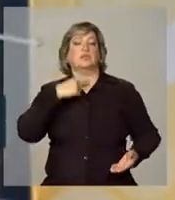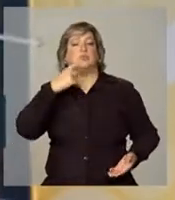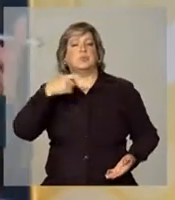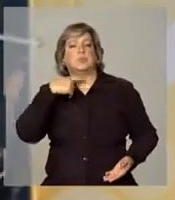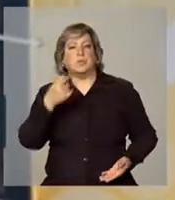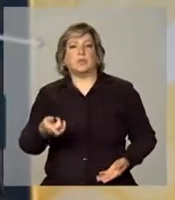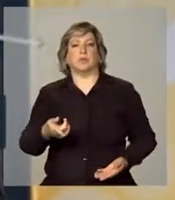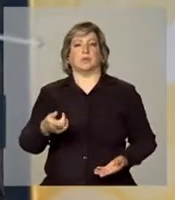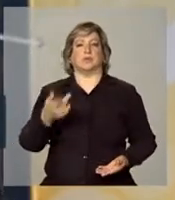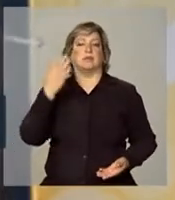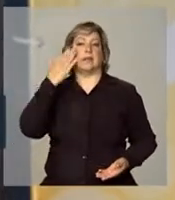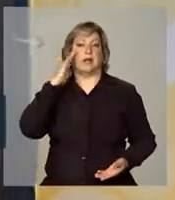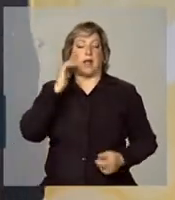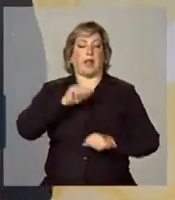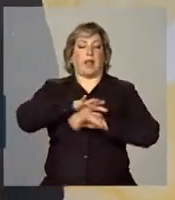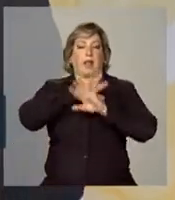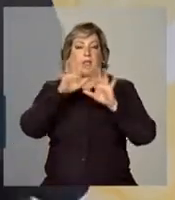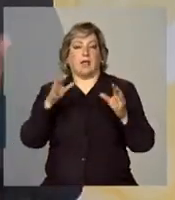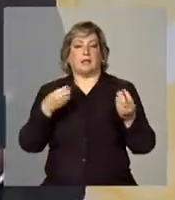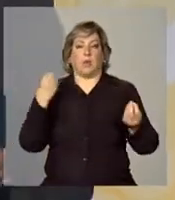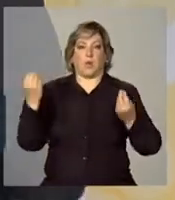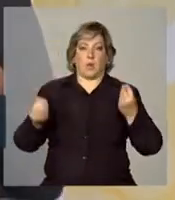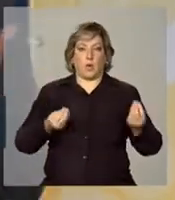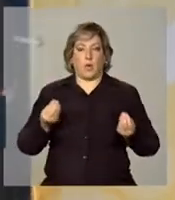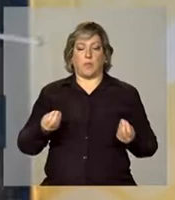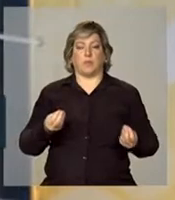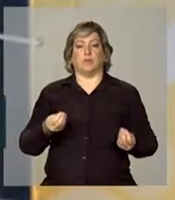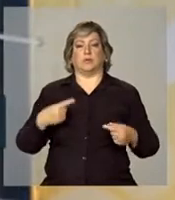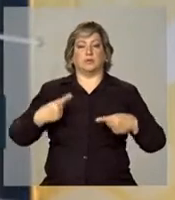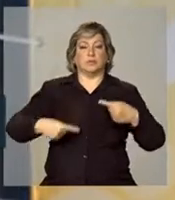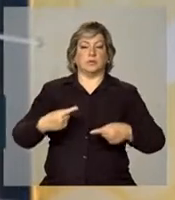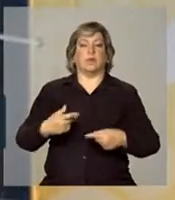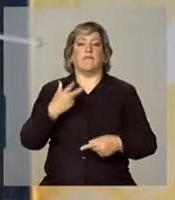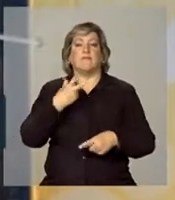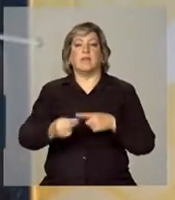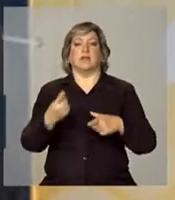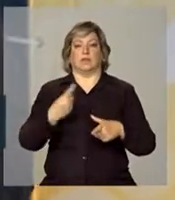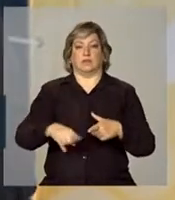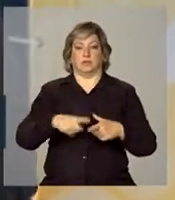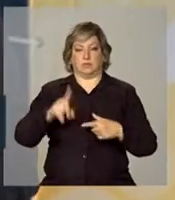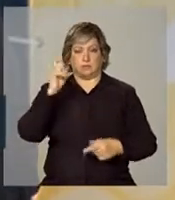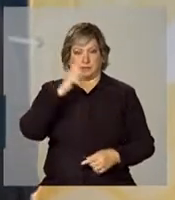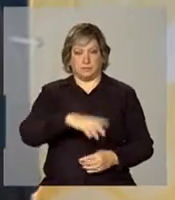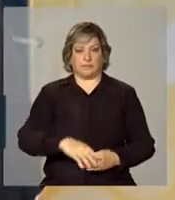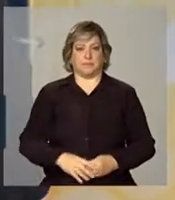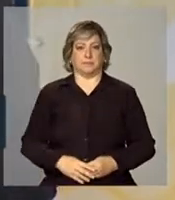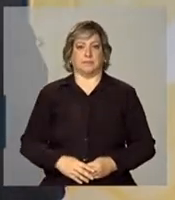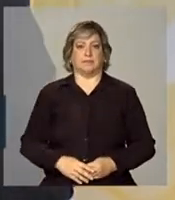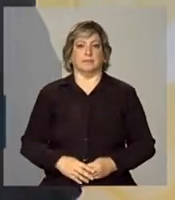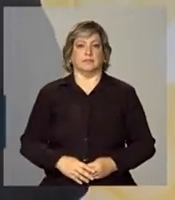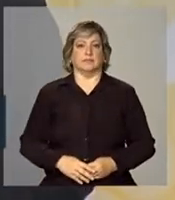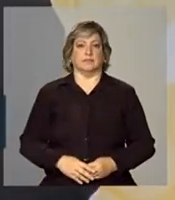dúvidas, podem discutir alguns desafios e formas de superá-los.